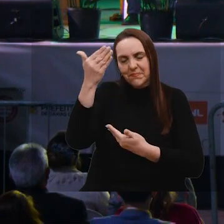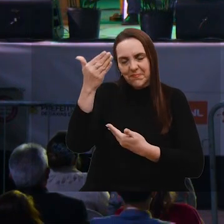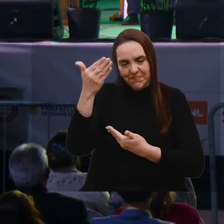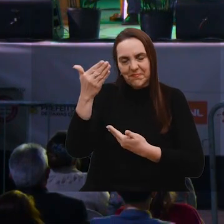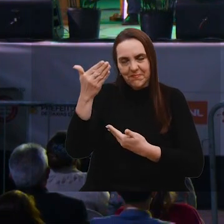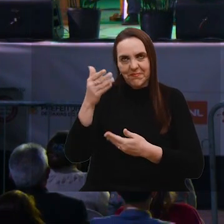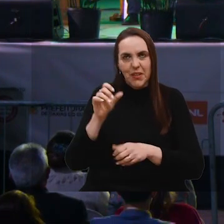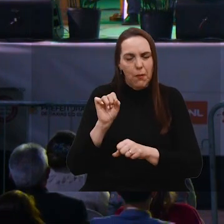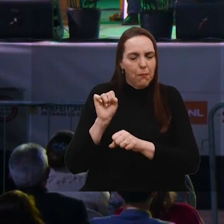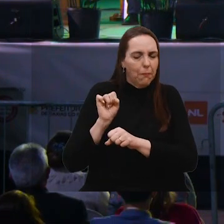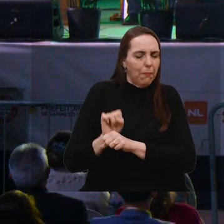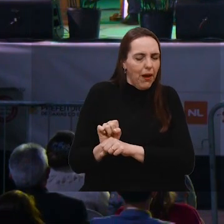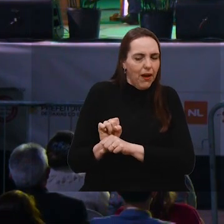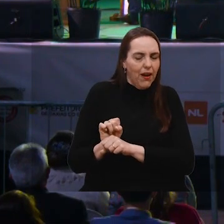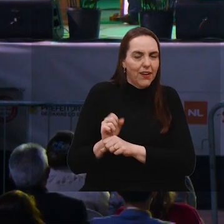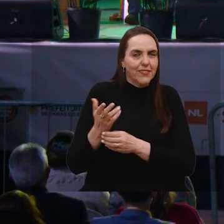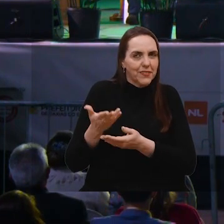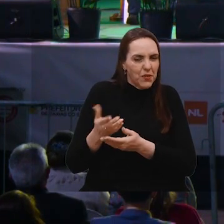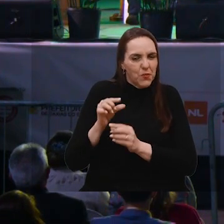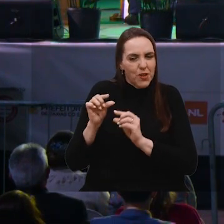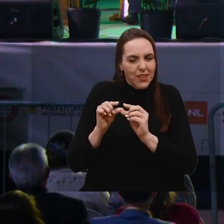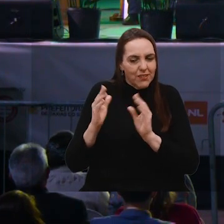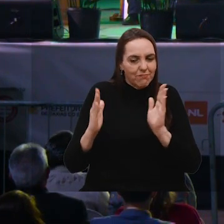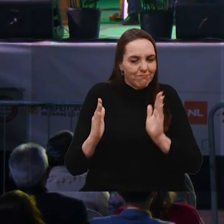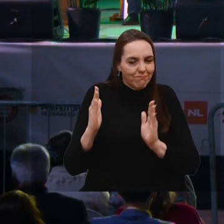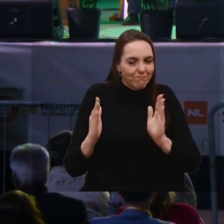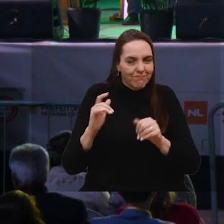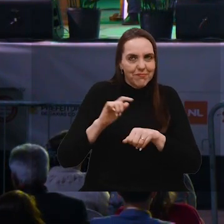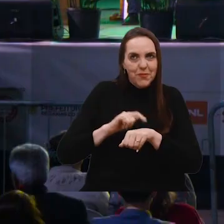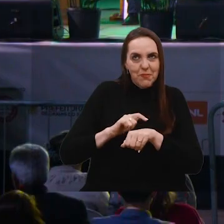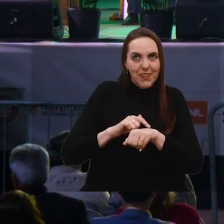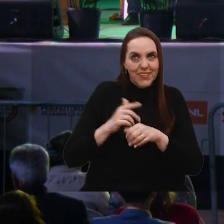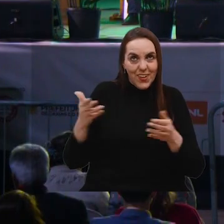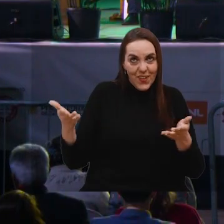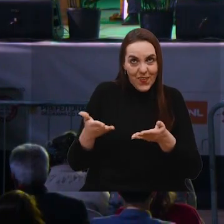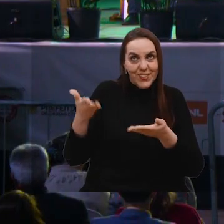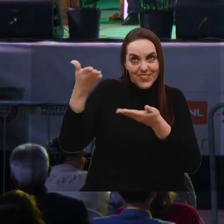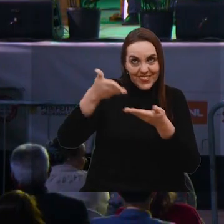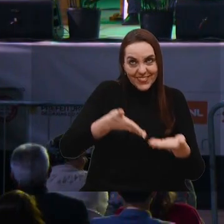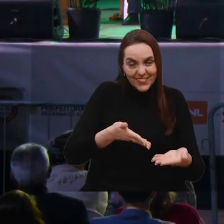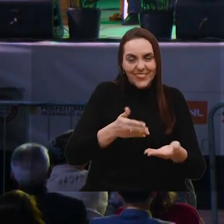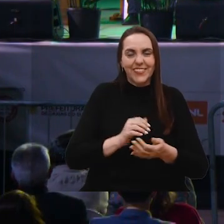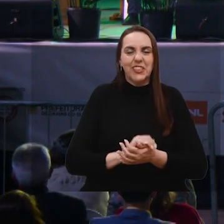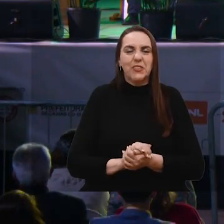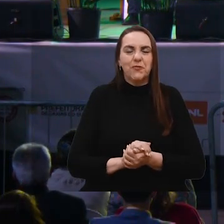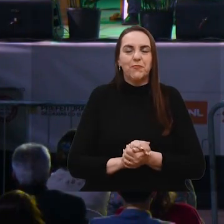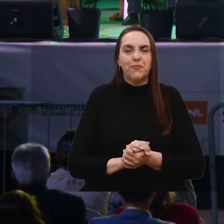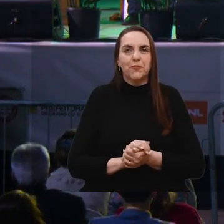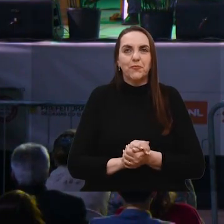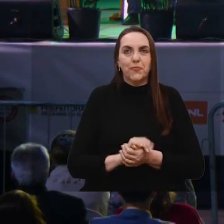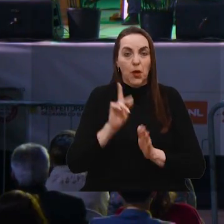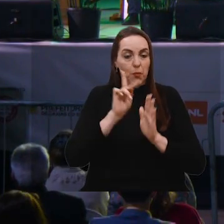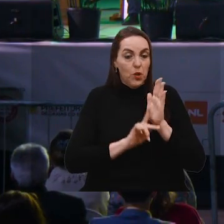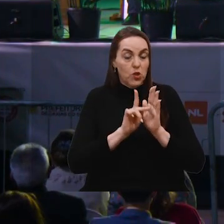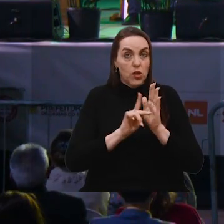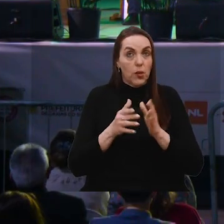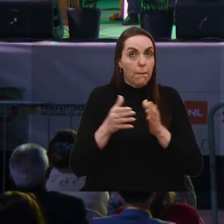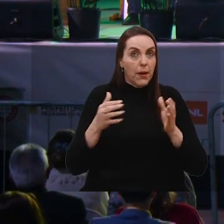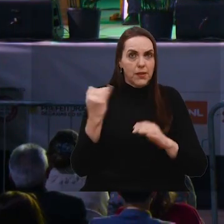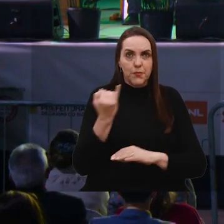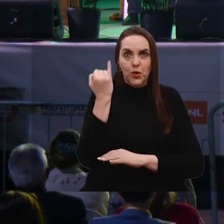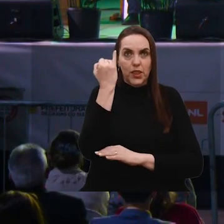lá. Muito obrigada por ter feito essa pausa entre os 2 momentos para estar aqui